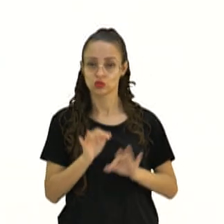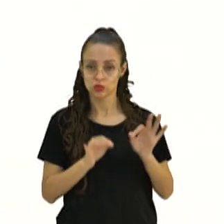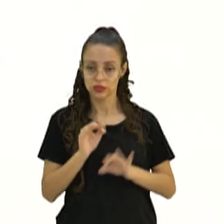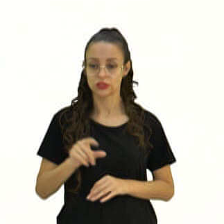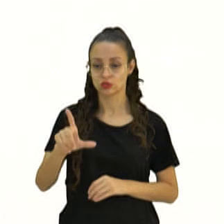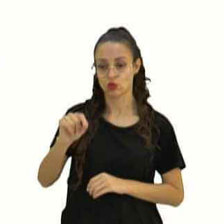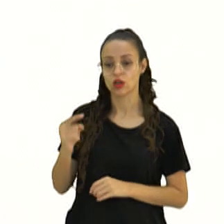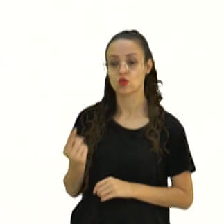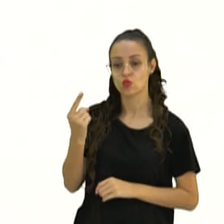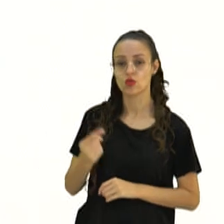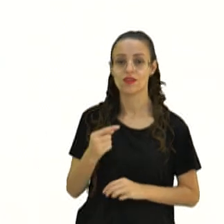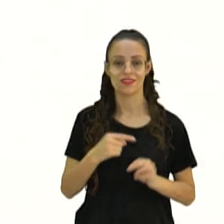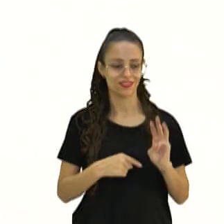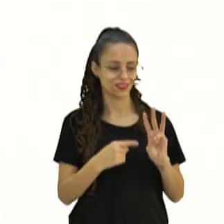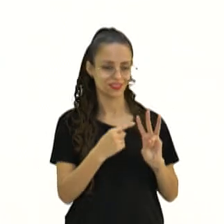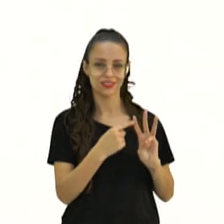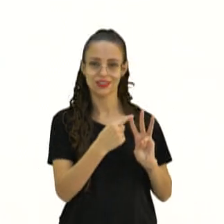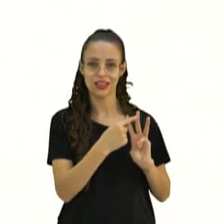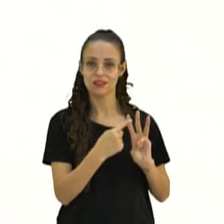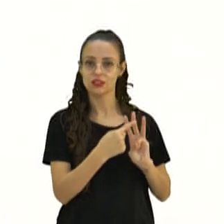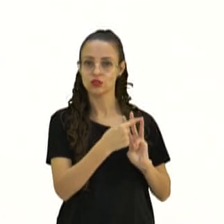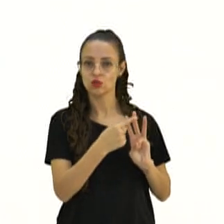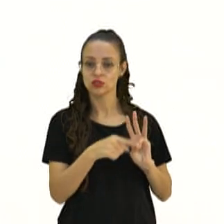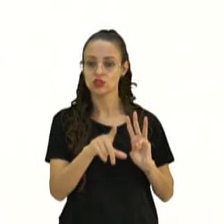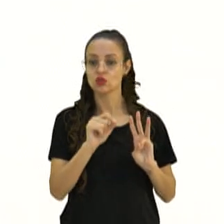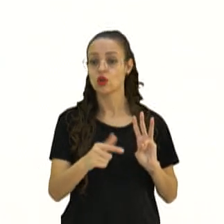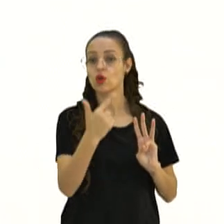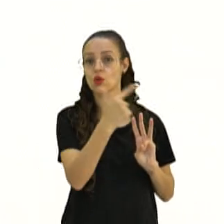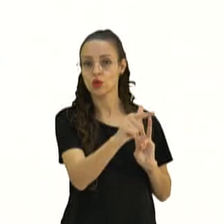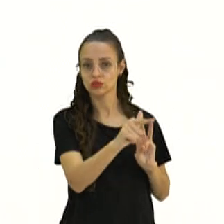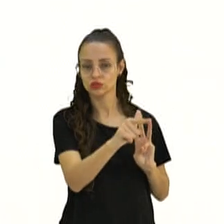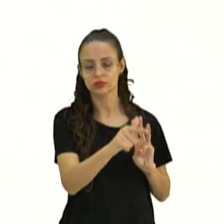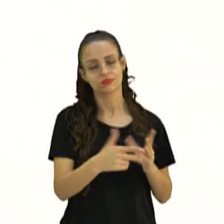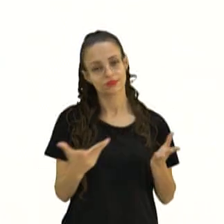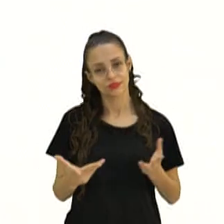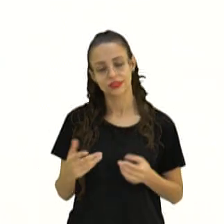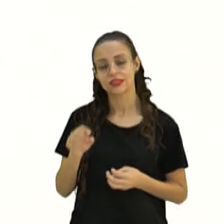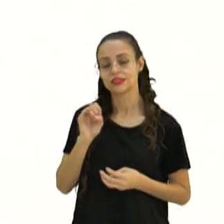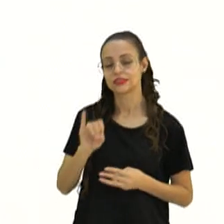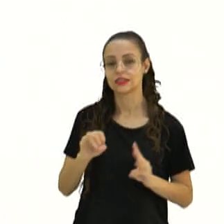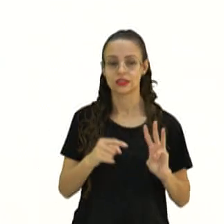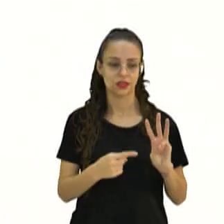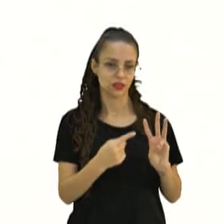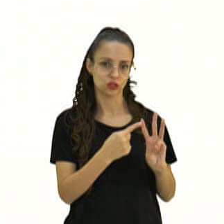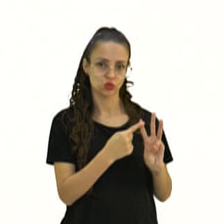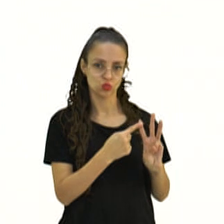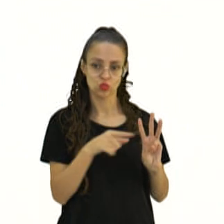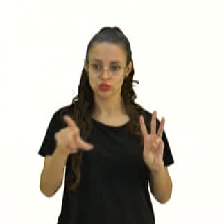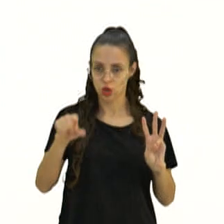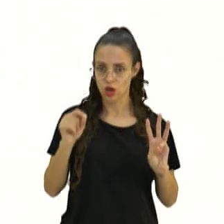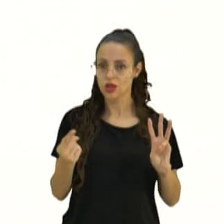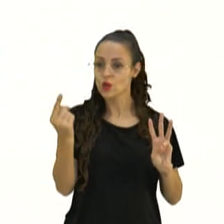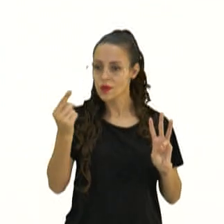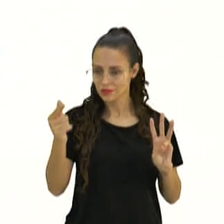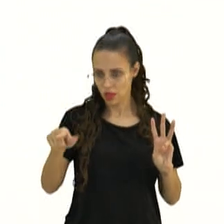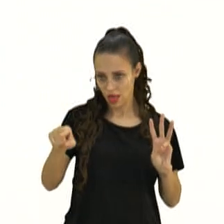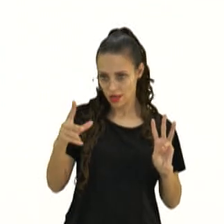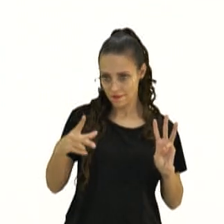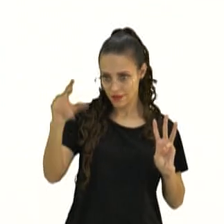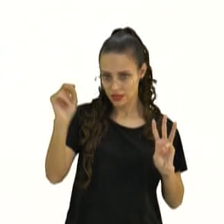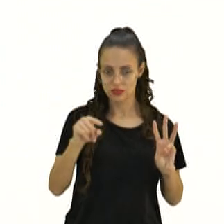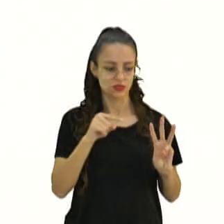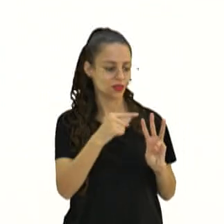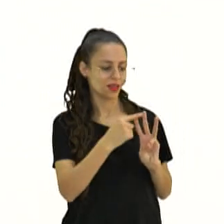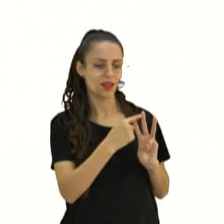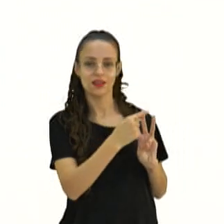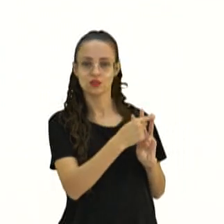atleta, né, e os outros 2 escolhem o adversário, né? Então sempre que escolheu 2 e o terceiro escolheu